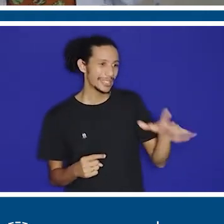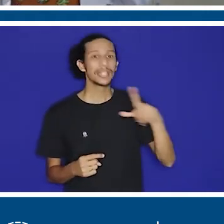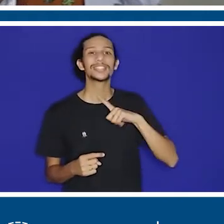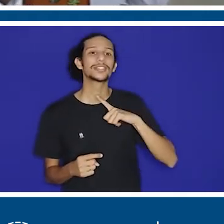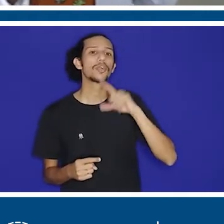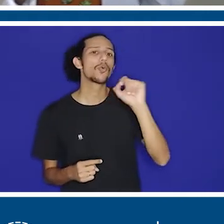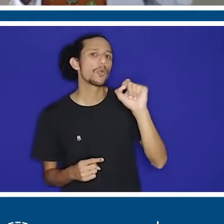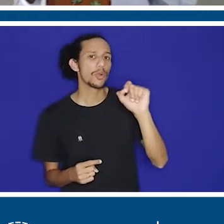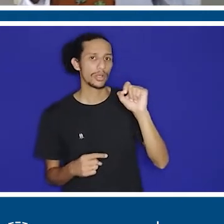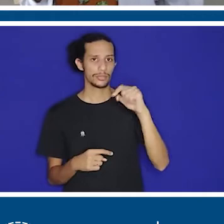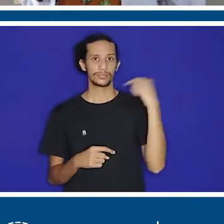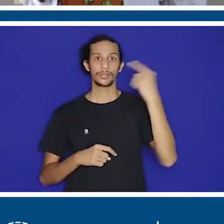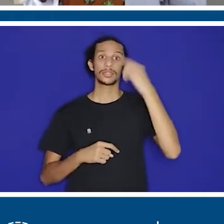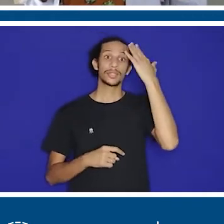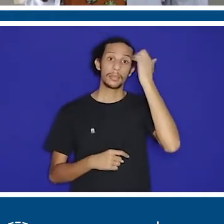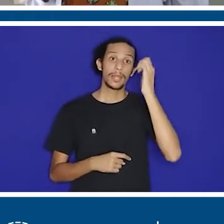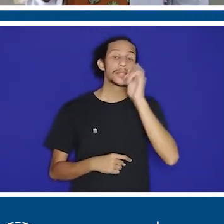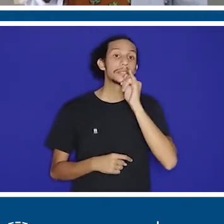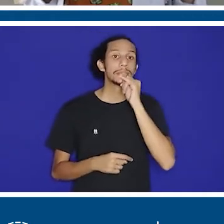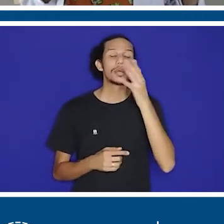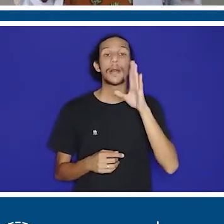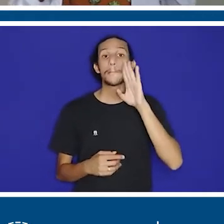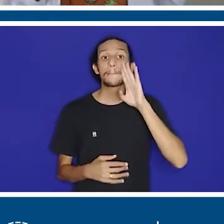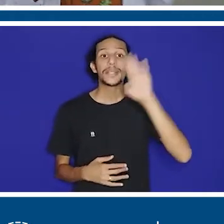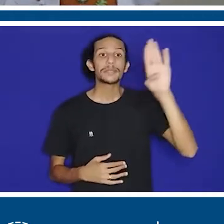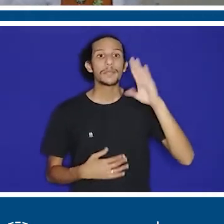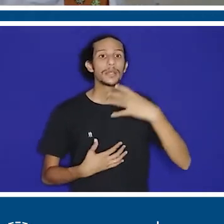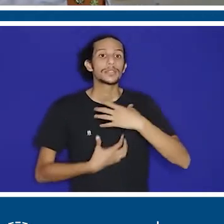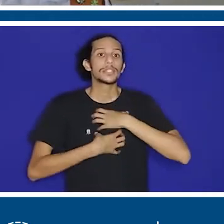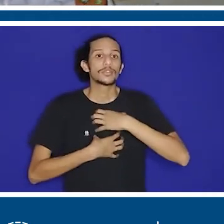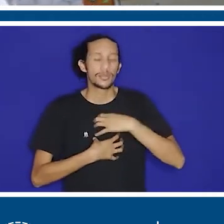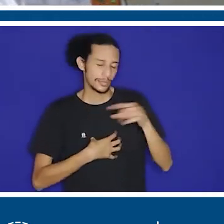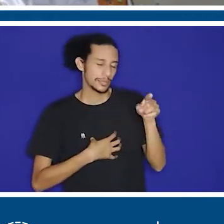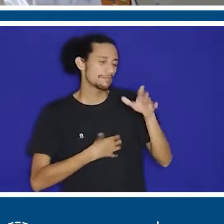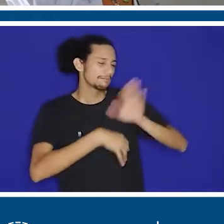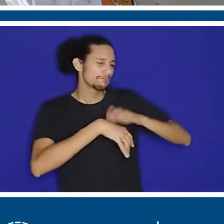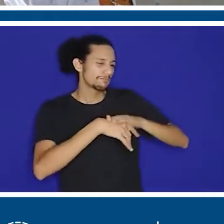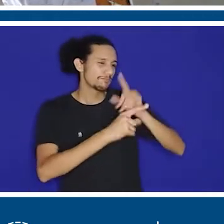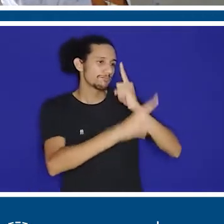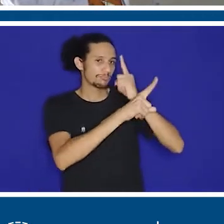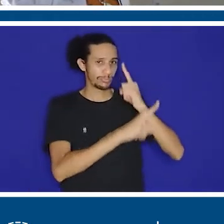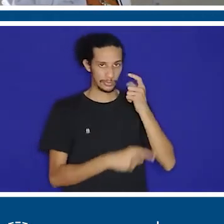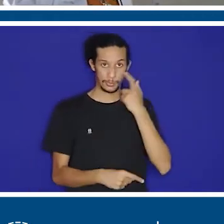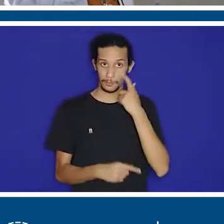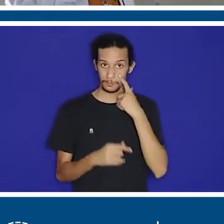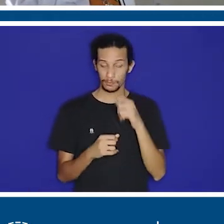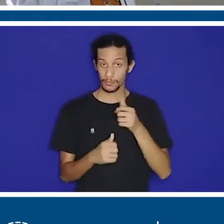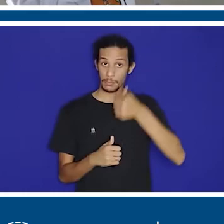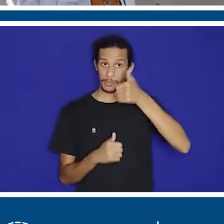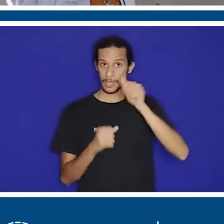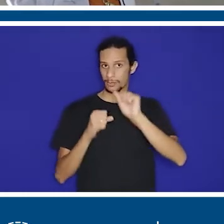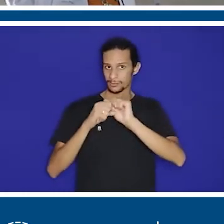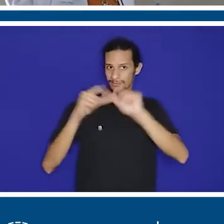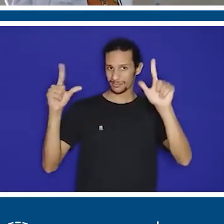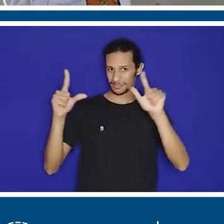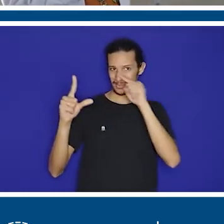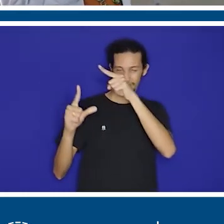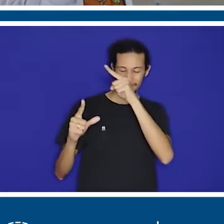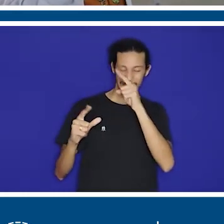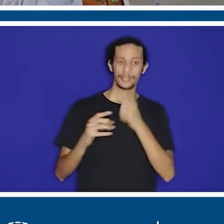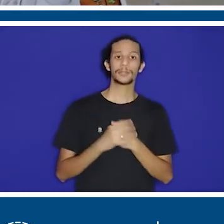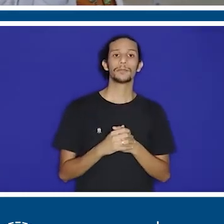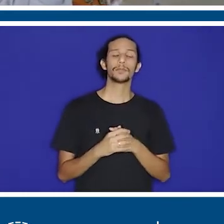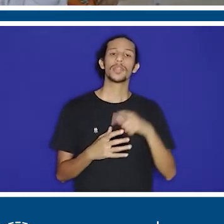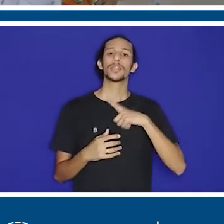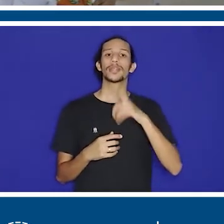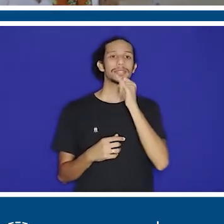têm. Só para a gente identificar os principais sintomas. Naquele quadro de lá, você está